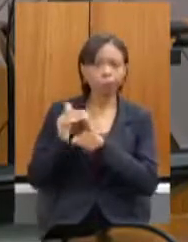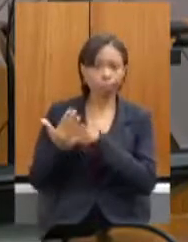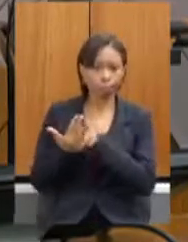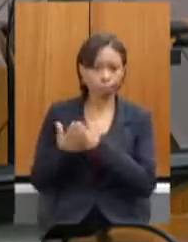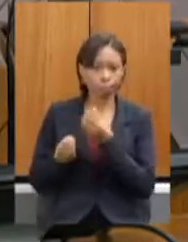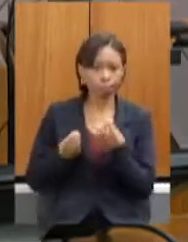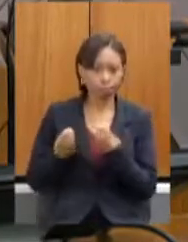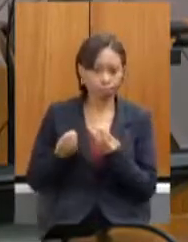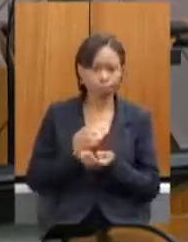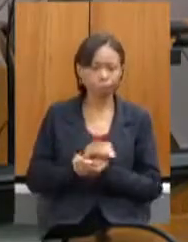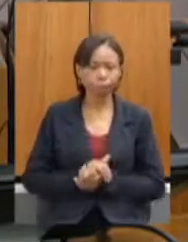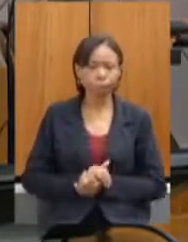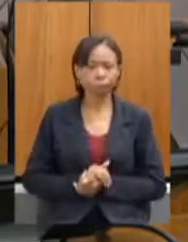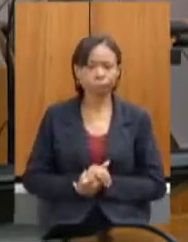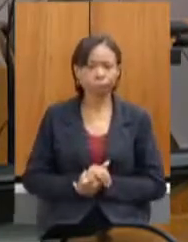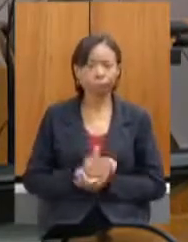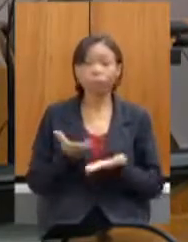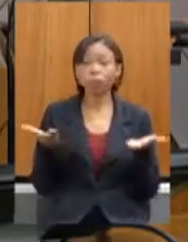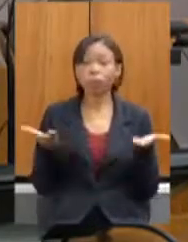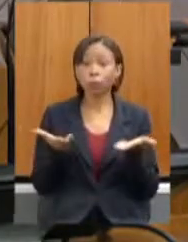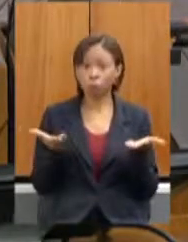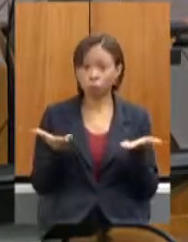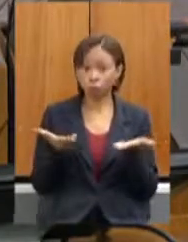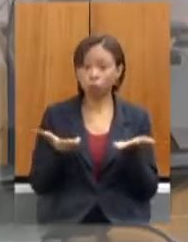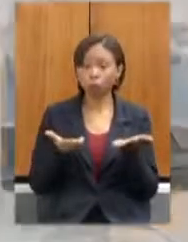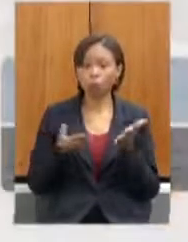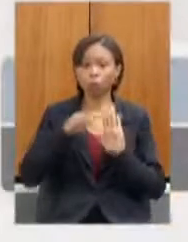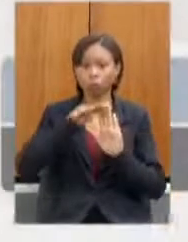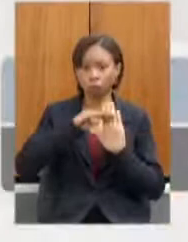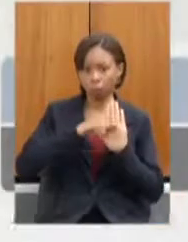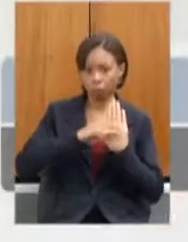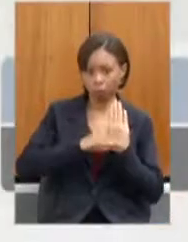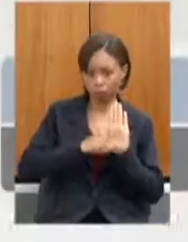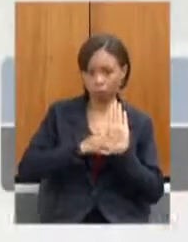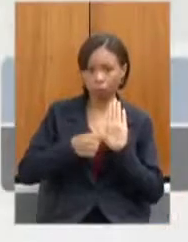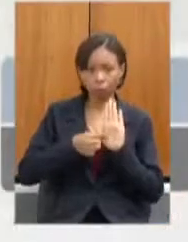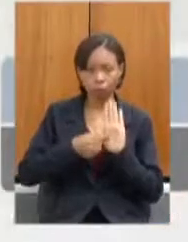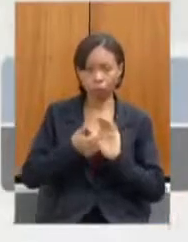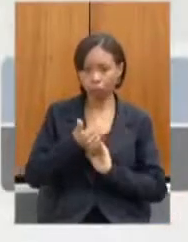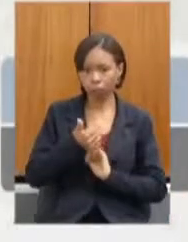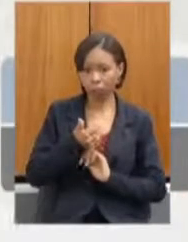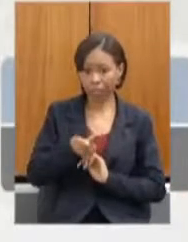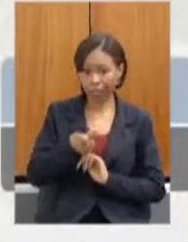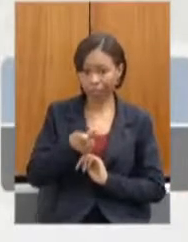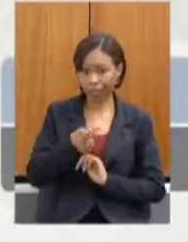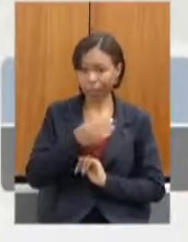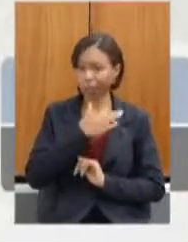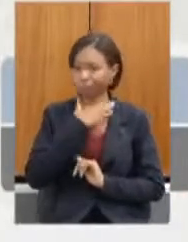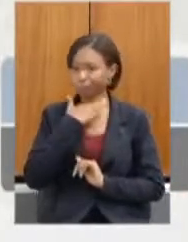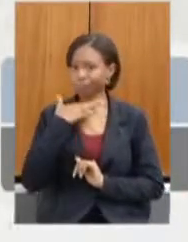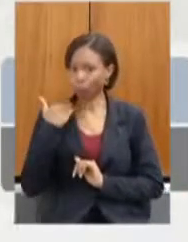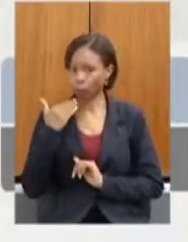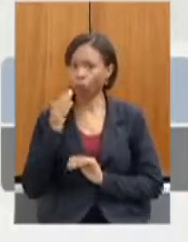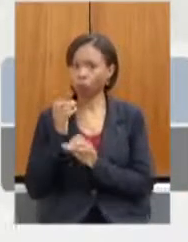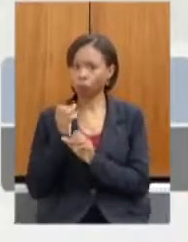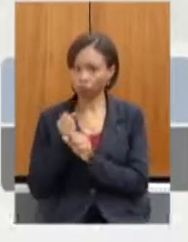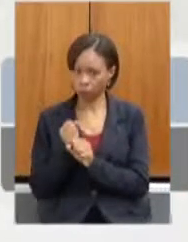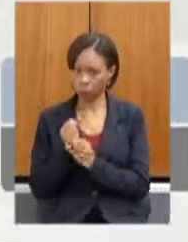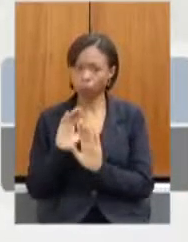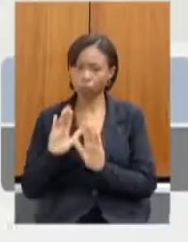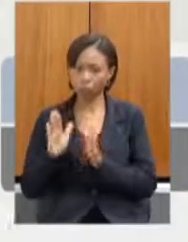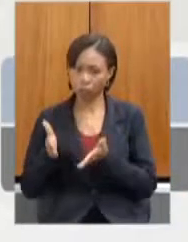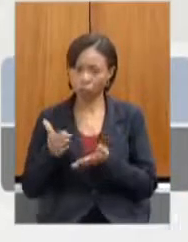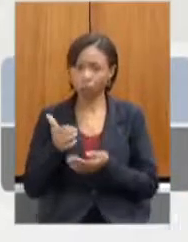pode passar hoje o nosso boletim ele notifica 17 óbitos que foram consolidados